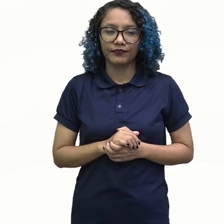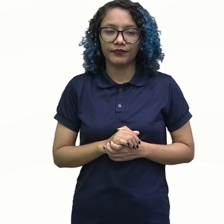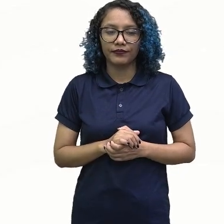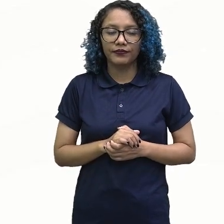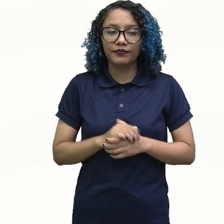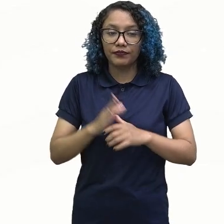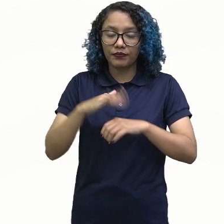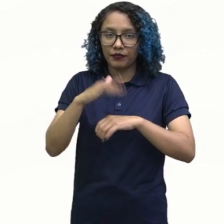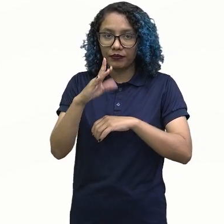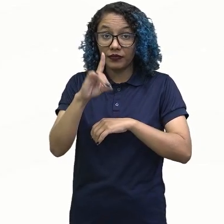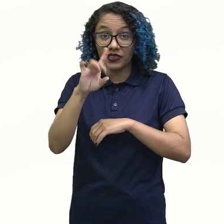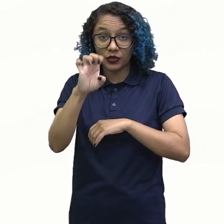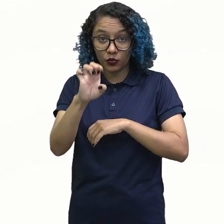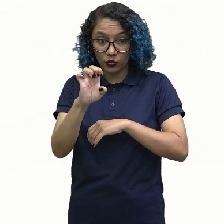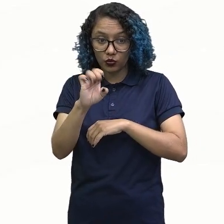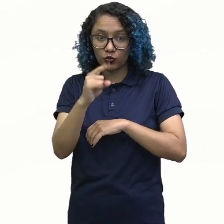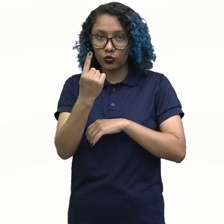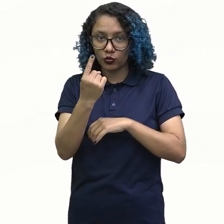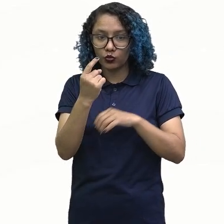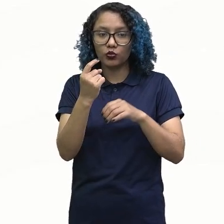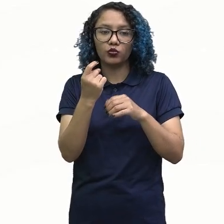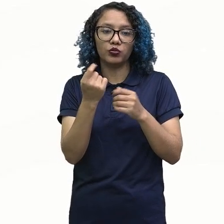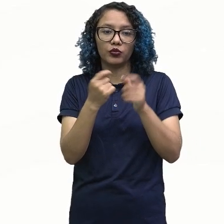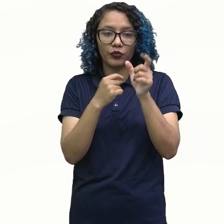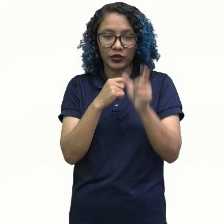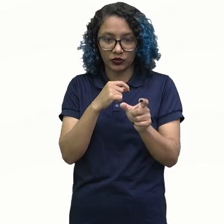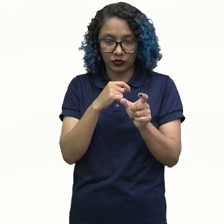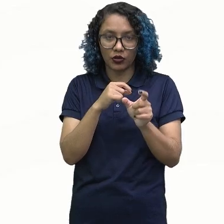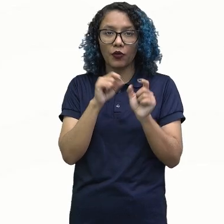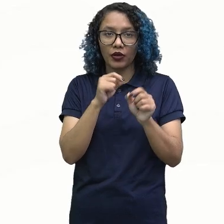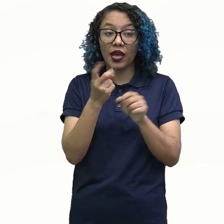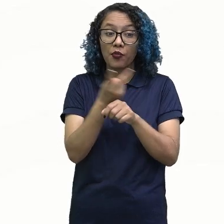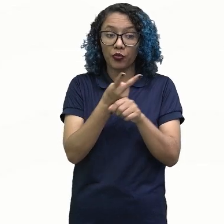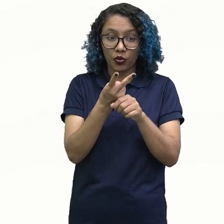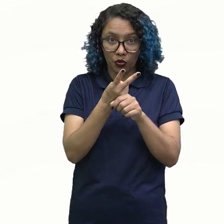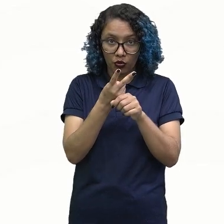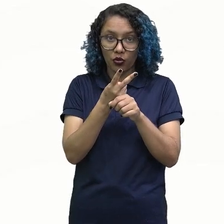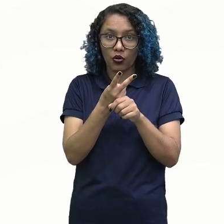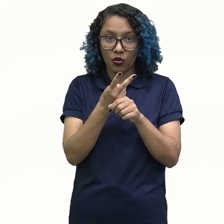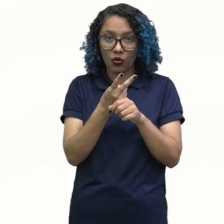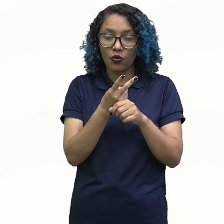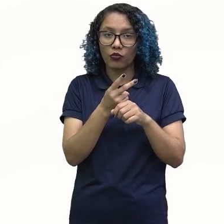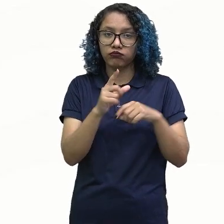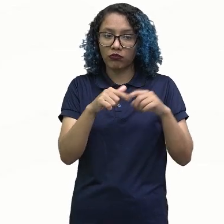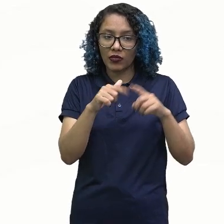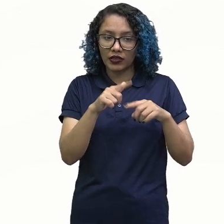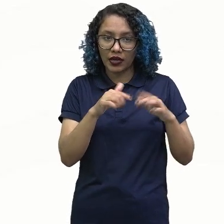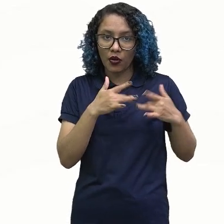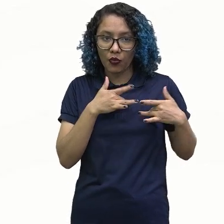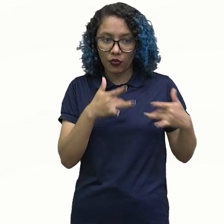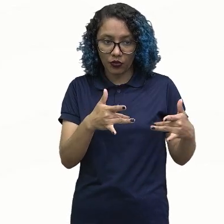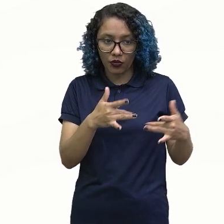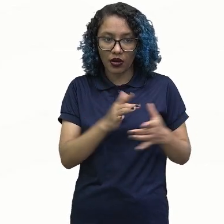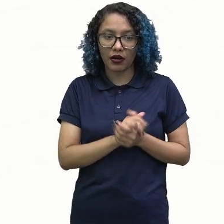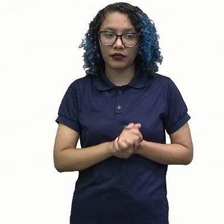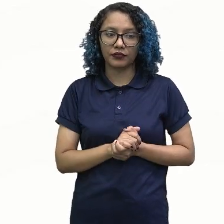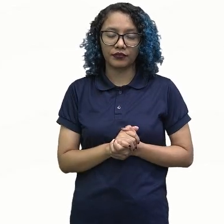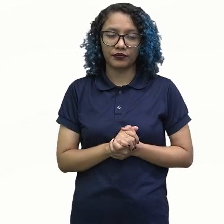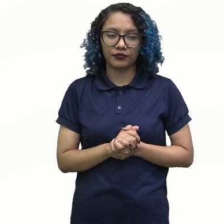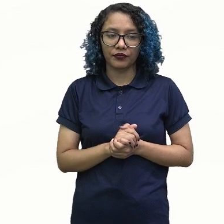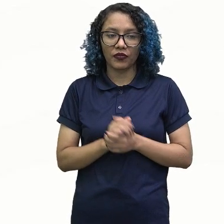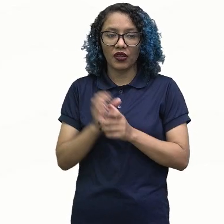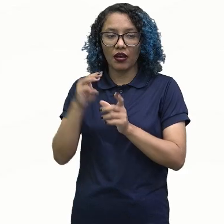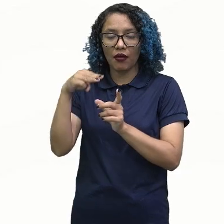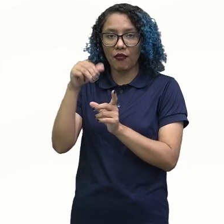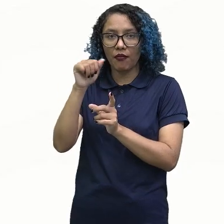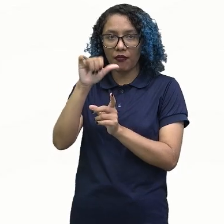sujeito correu em busca de donativos. Mesmo que seja mais de um, né, a quantidade, mas esse termo aqui,